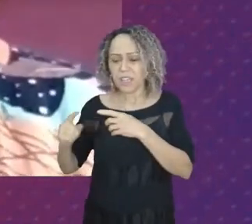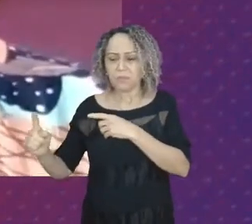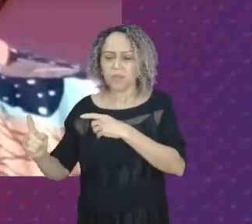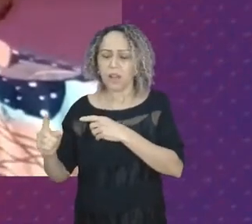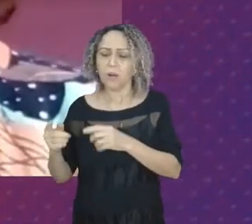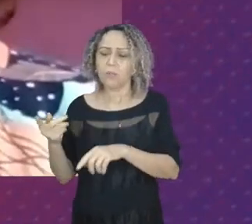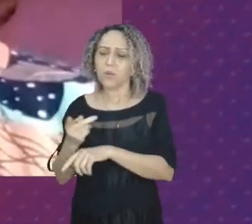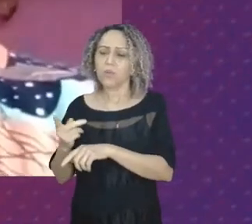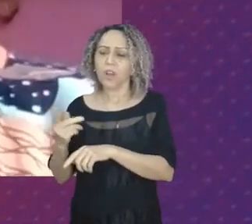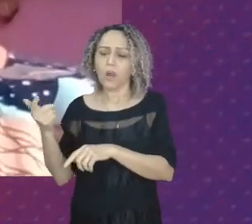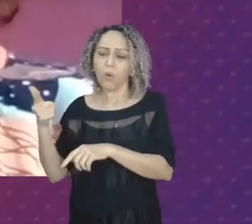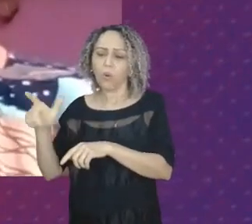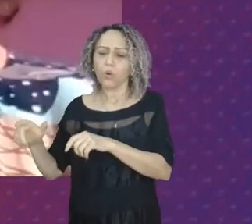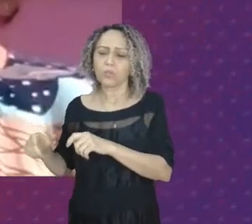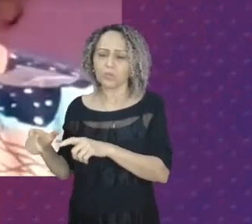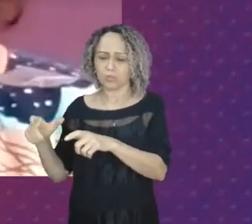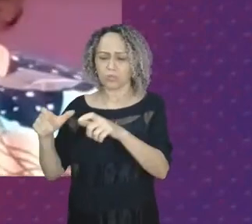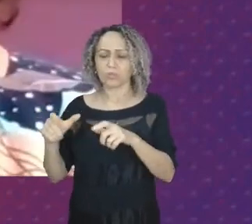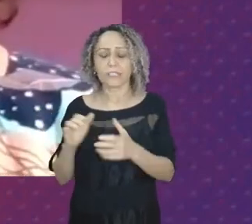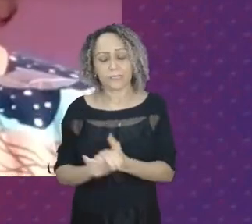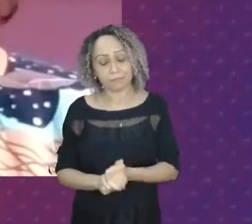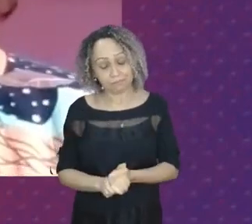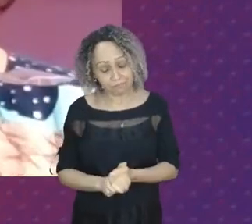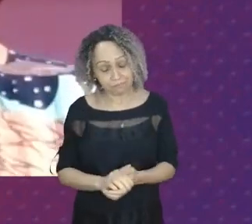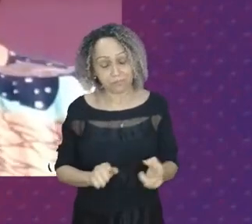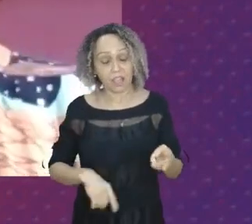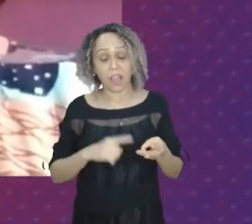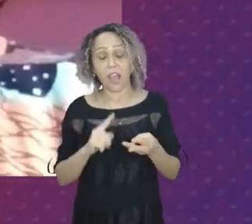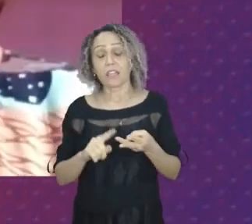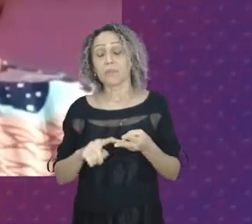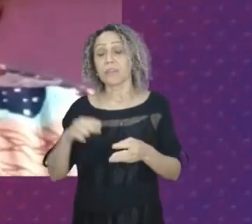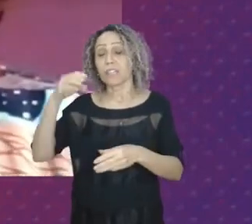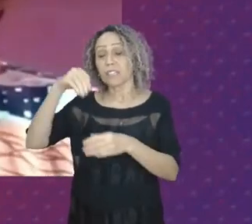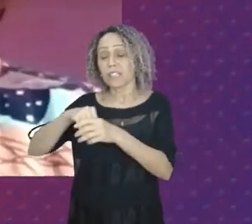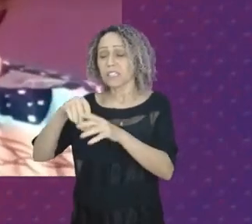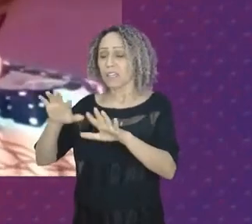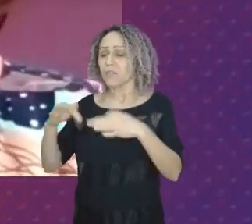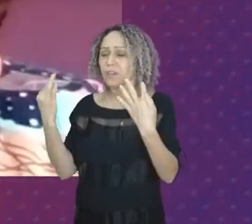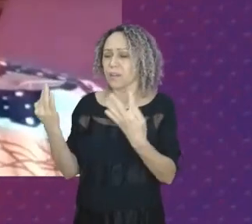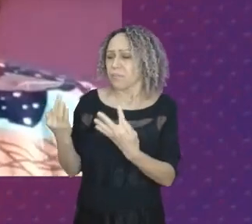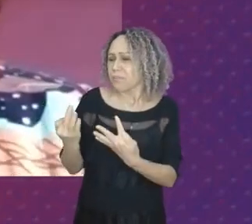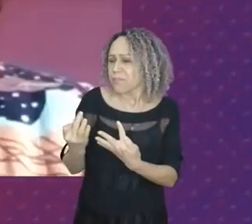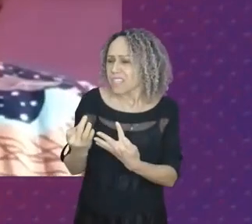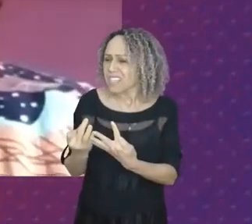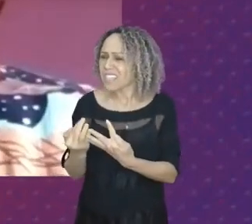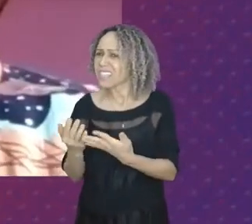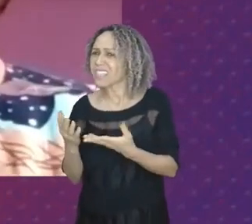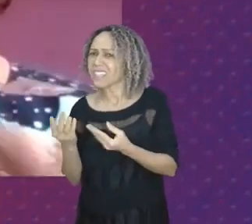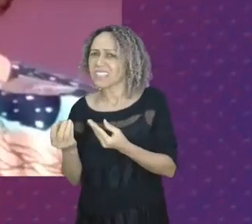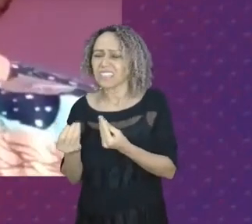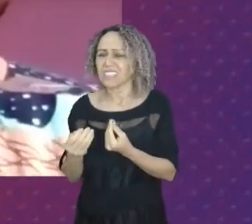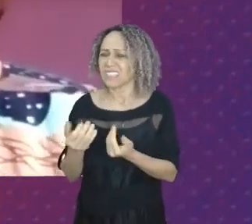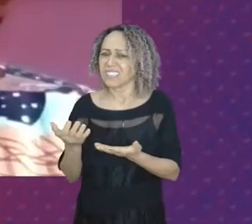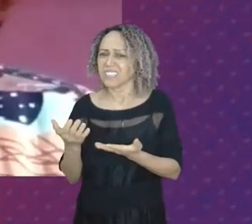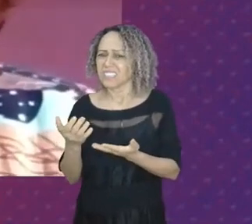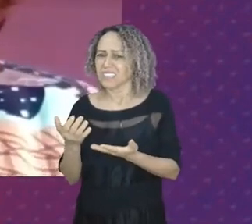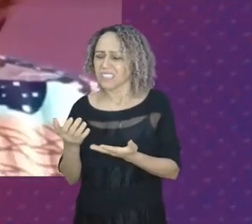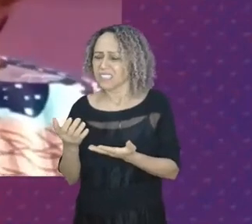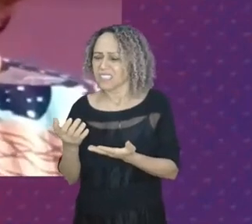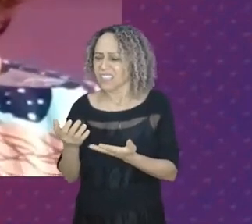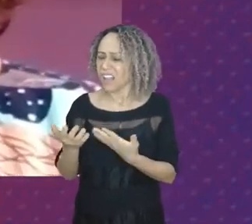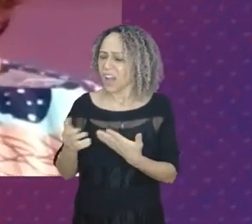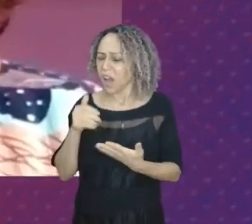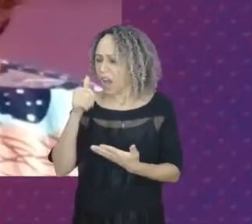vai ser suscitada no âmbito da família dessa pessoa, faz com que essa mulher também já não queira, não acredite